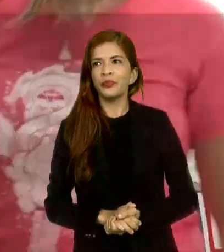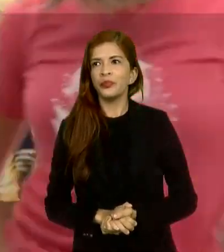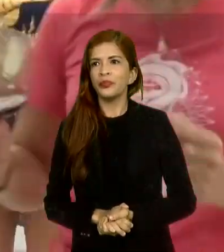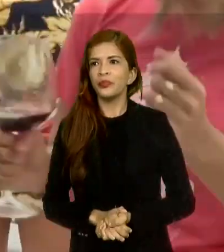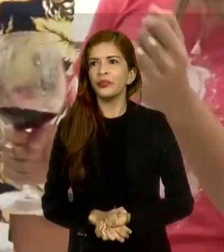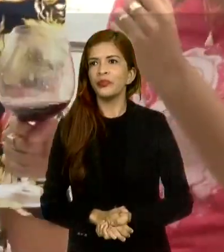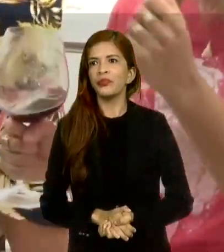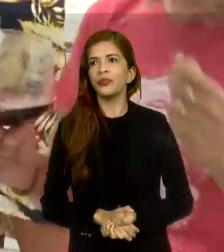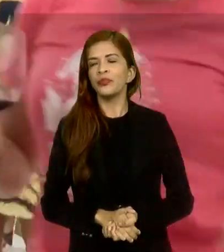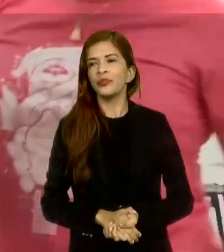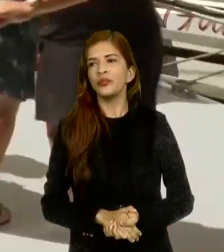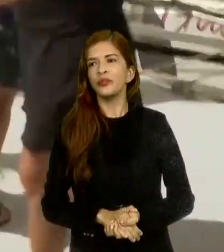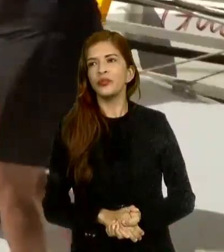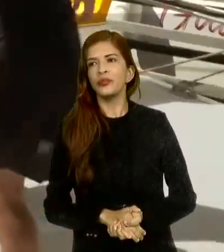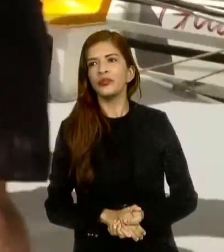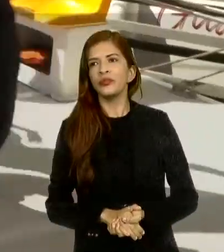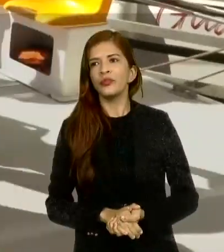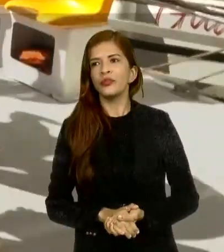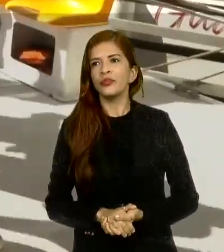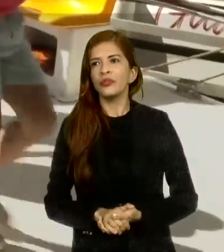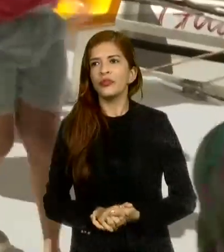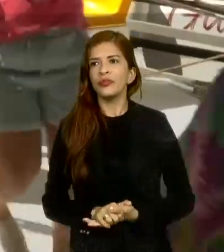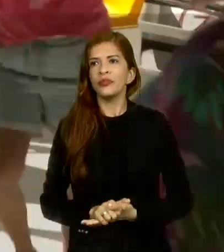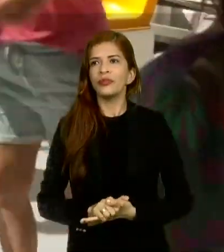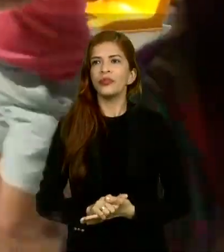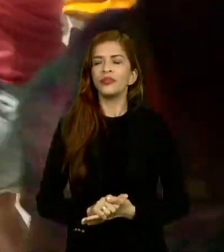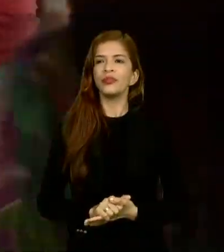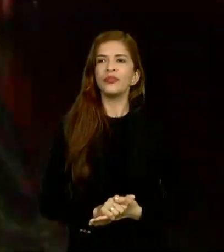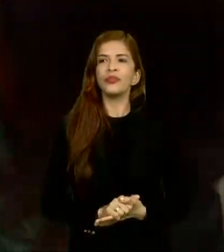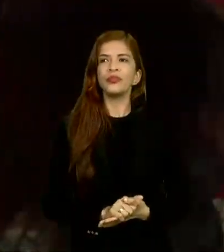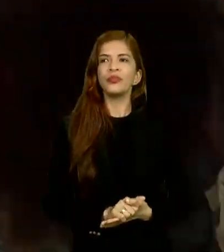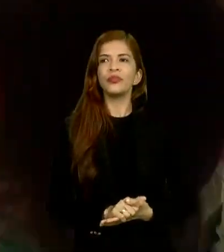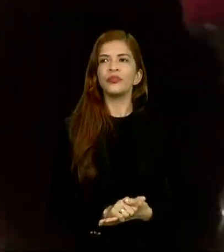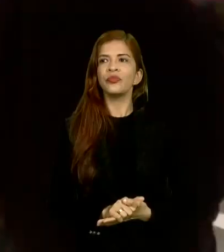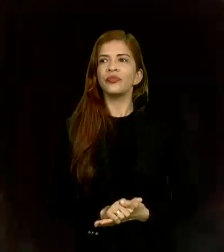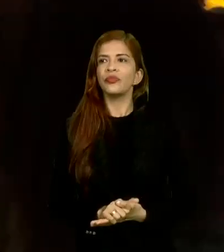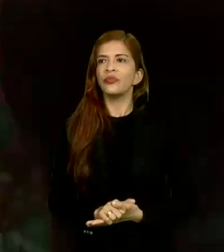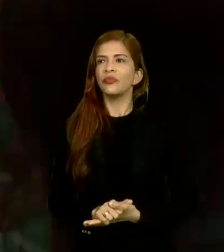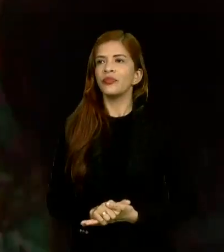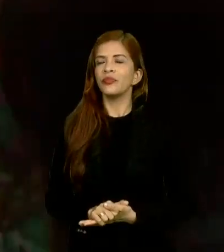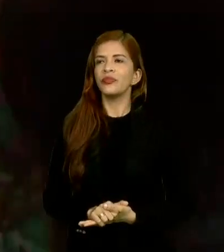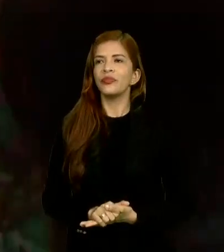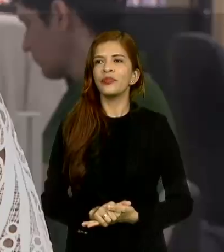Amanhã ela para na porta da sua casa.